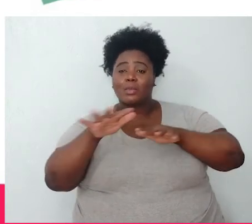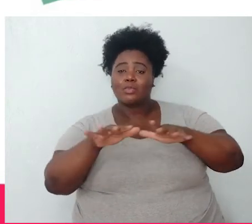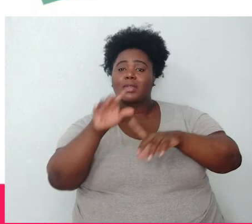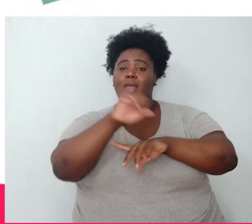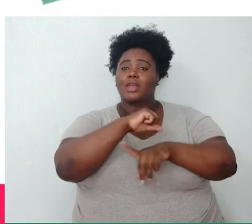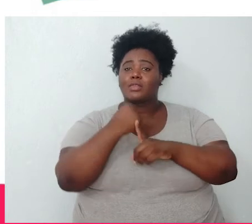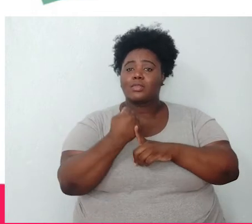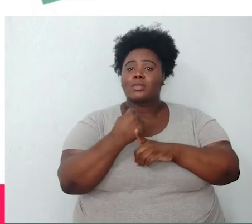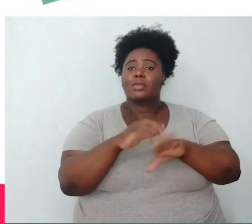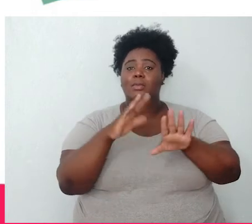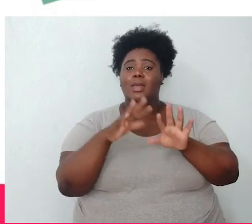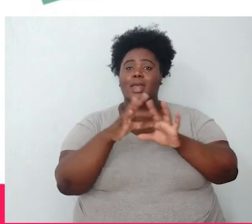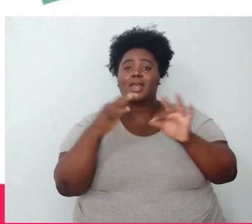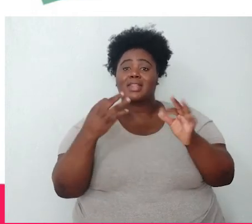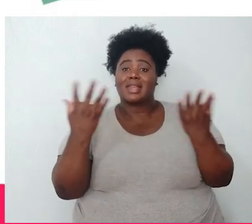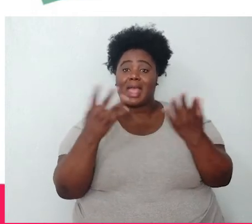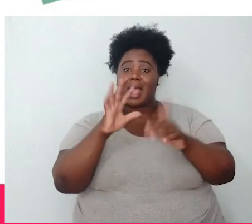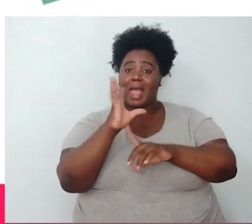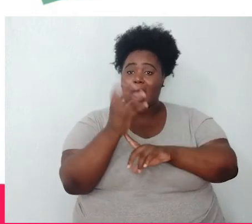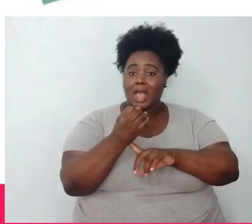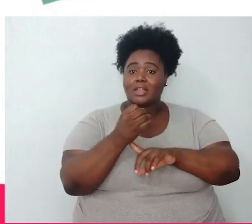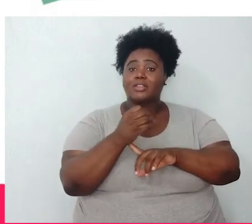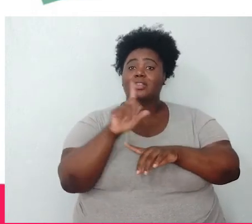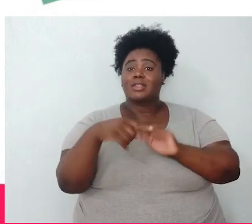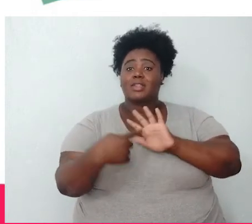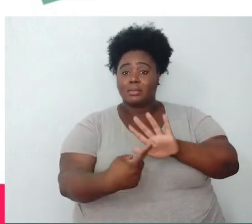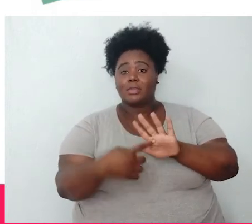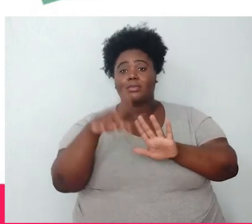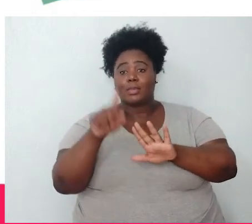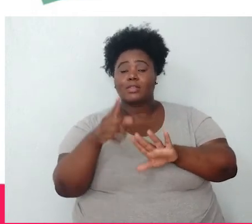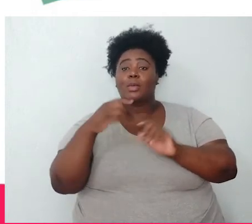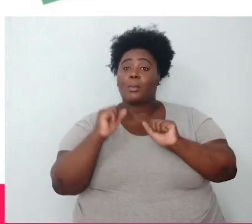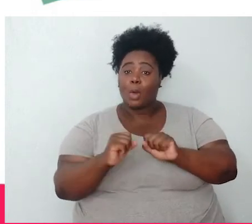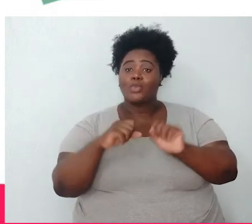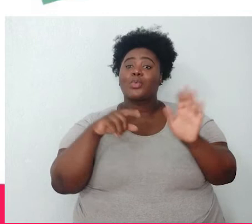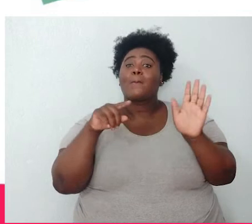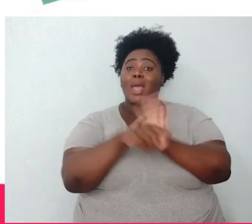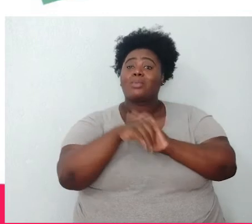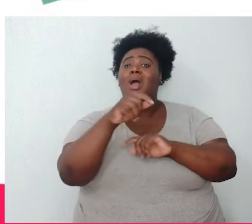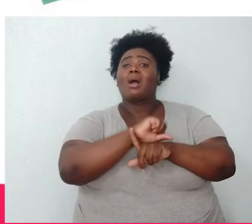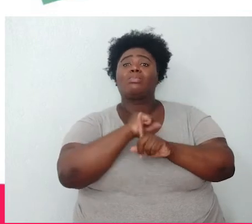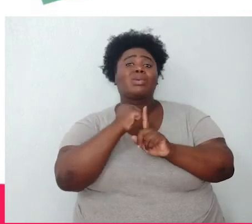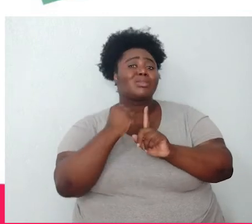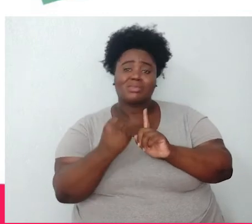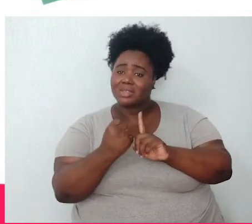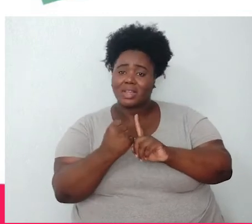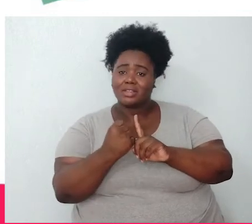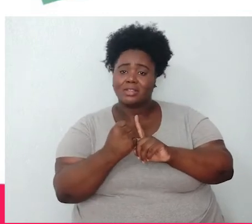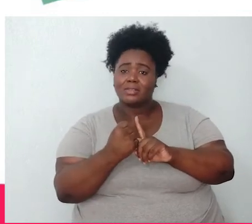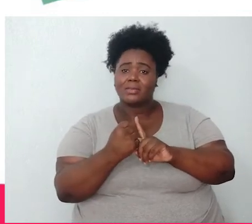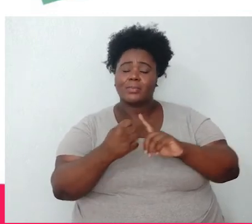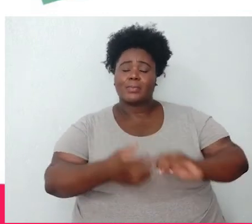para a sociedade. O que eu mais gosto de arte contemporânea e de performance é isso, poder levantar